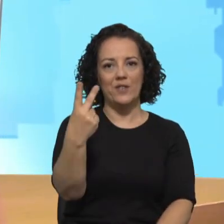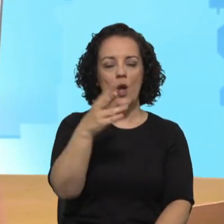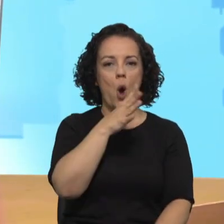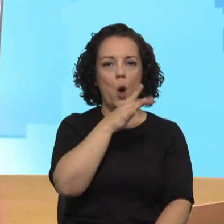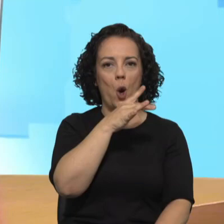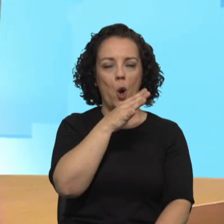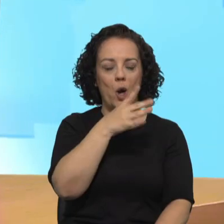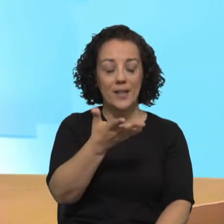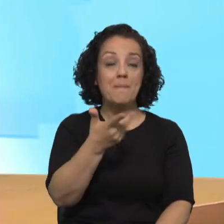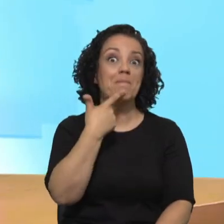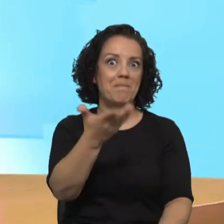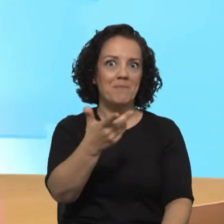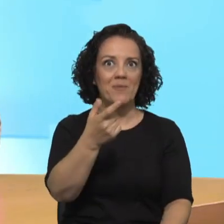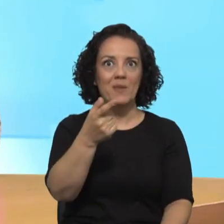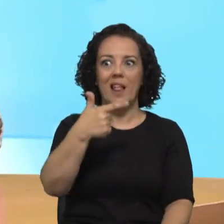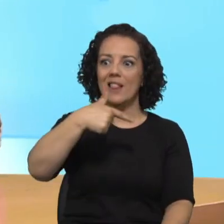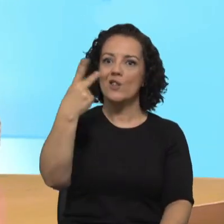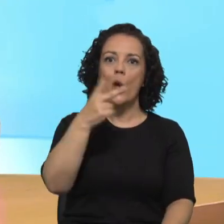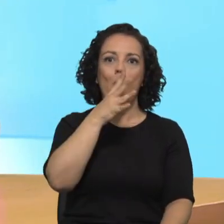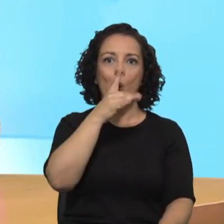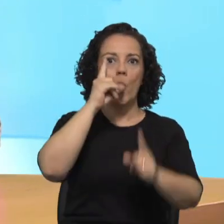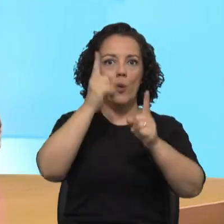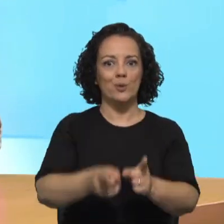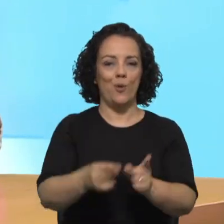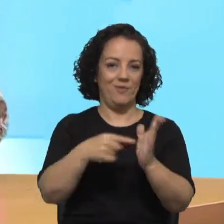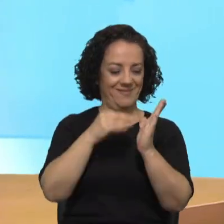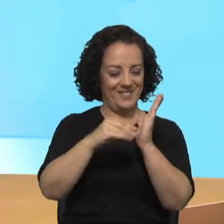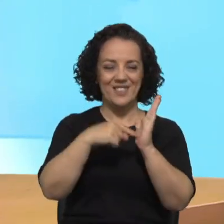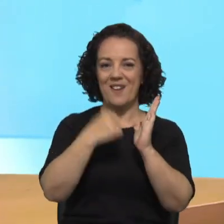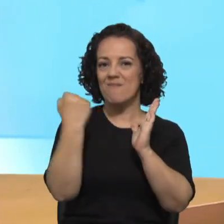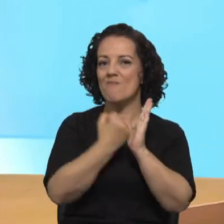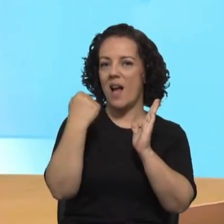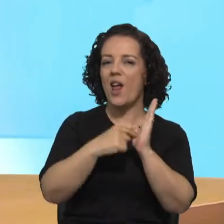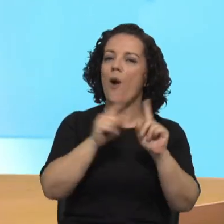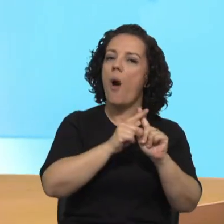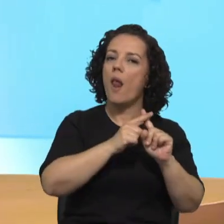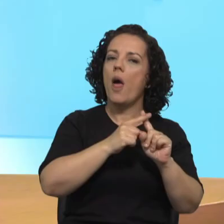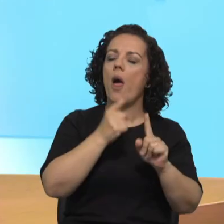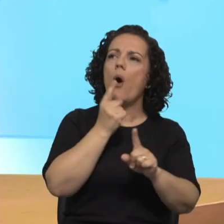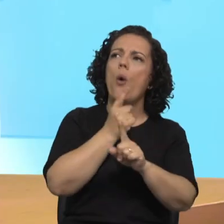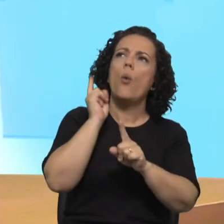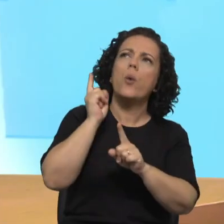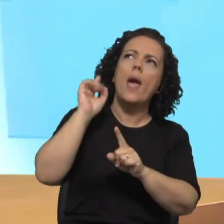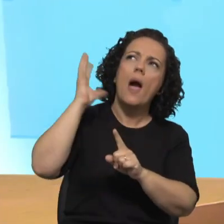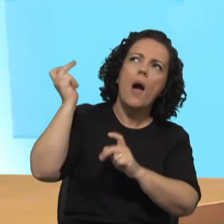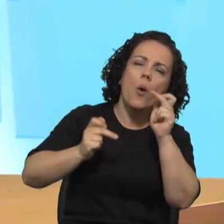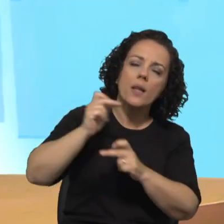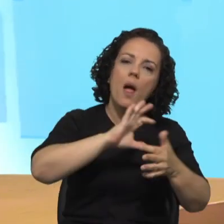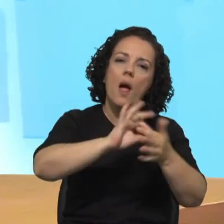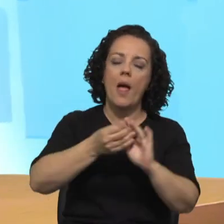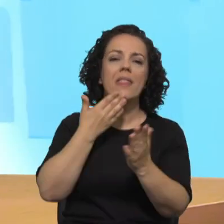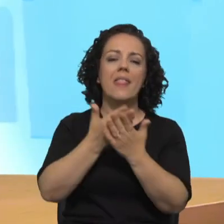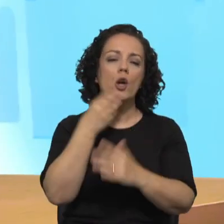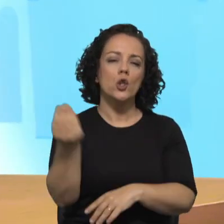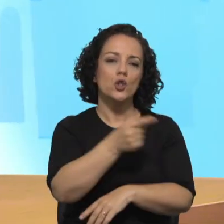acabado de começar a televisão a cores. Portanto, enfim... Esse contexto acho que é importante também para os mais novos e ajuda-nos a perceber...